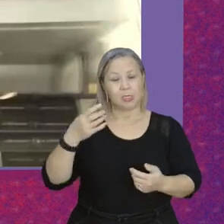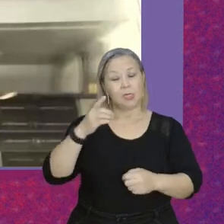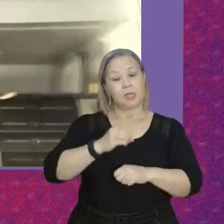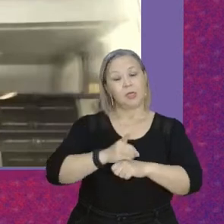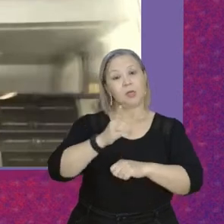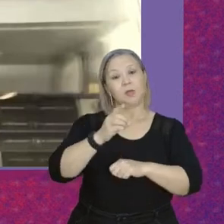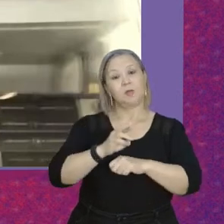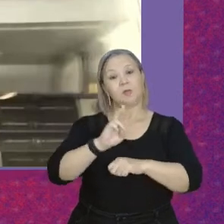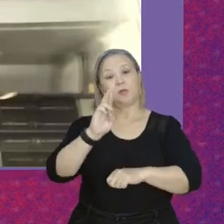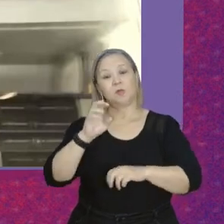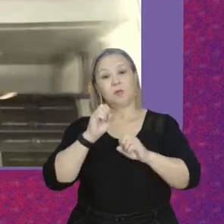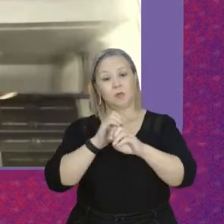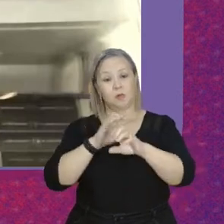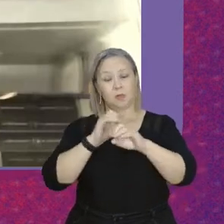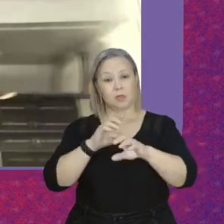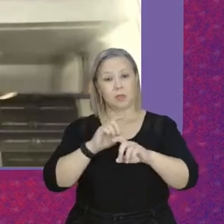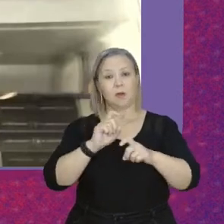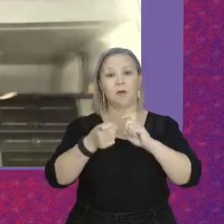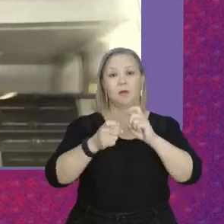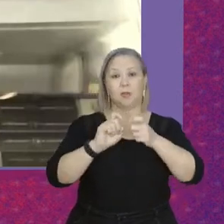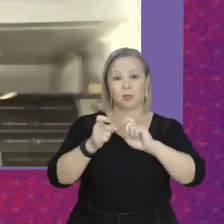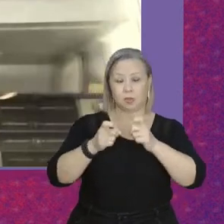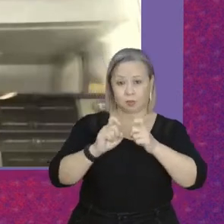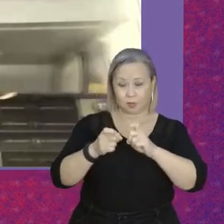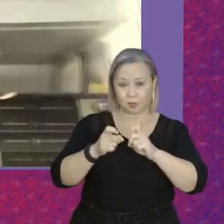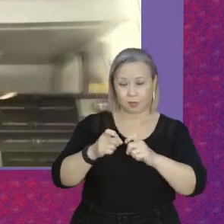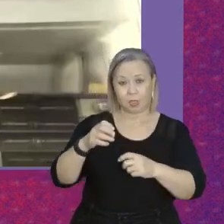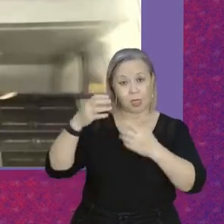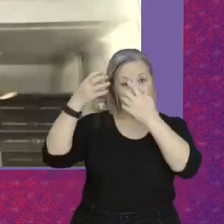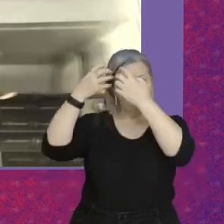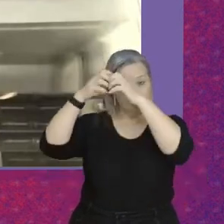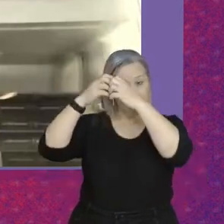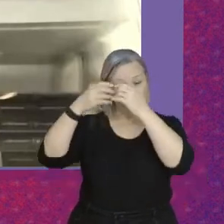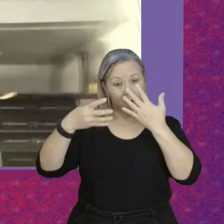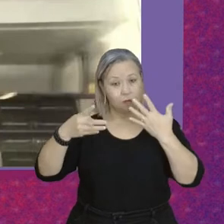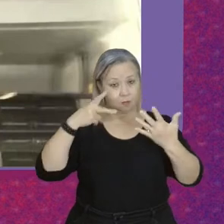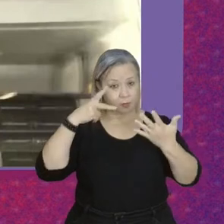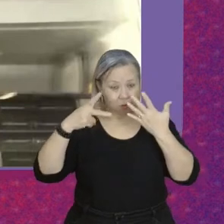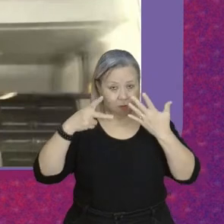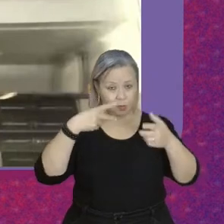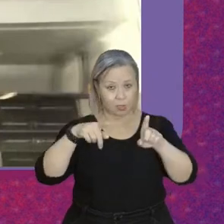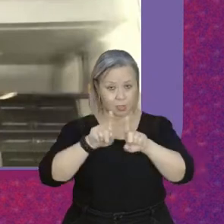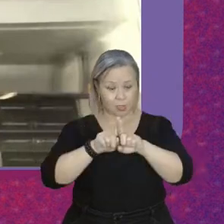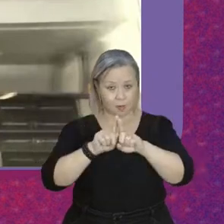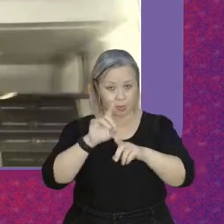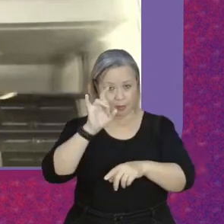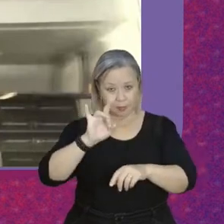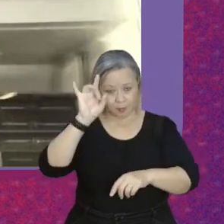e especialista em gestão escolar e em neuropsicologia, e